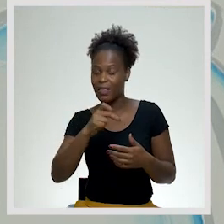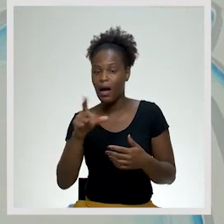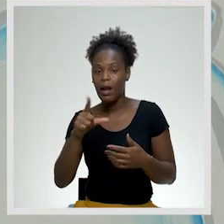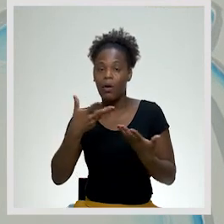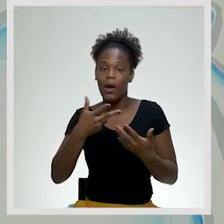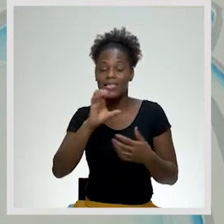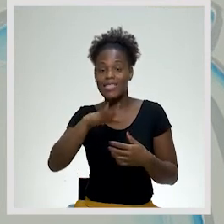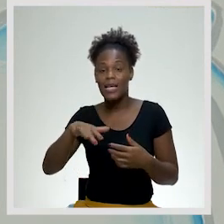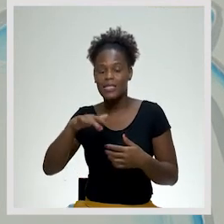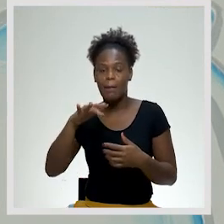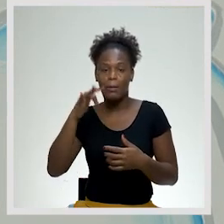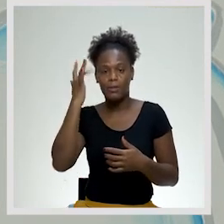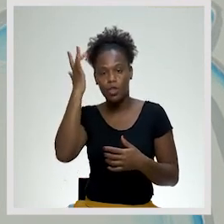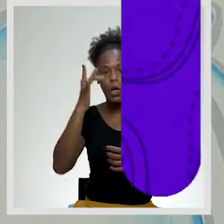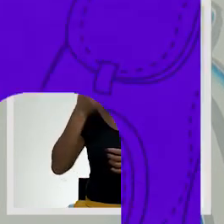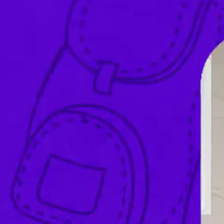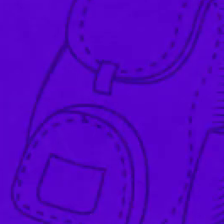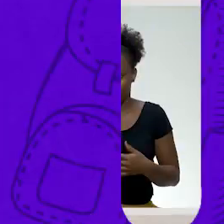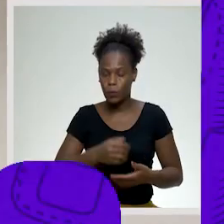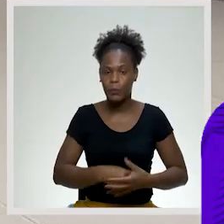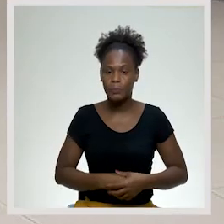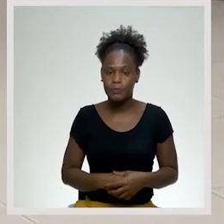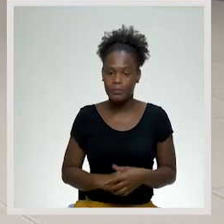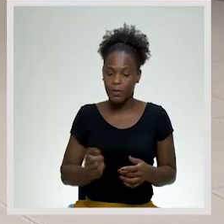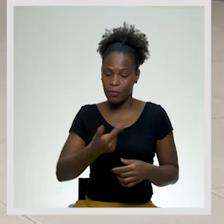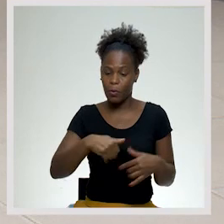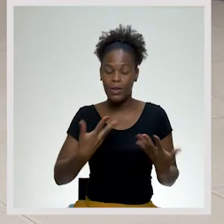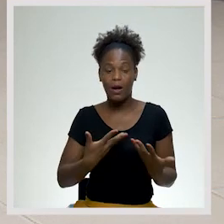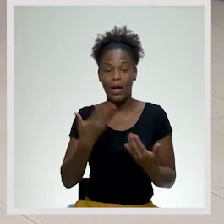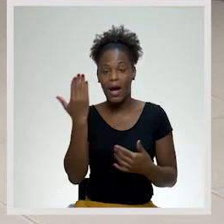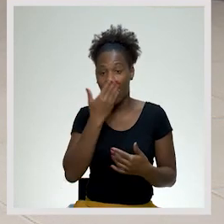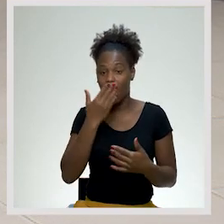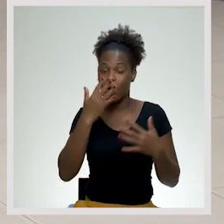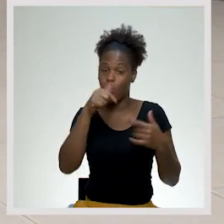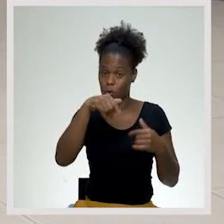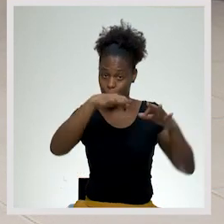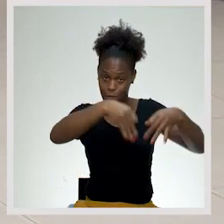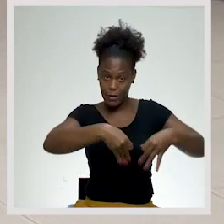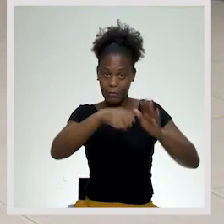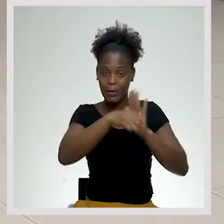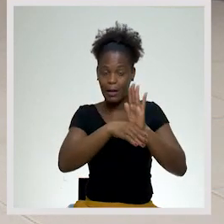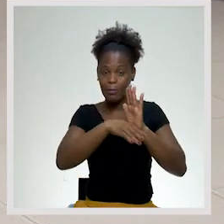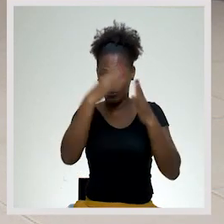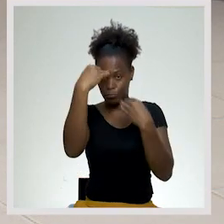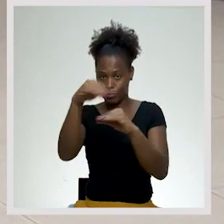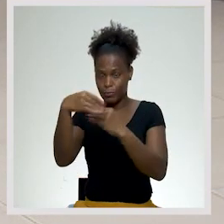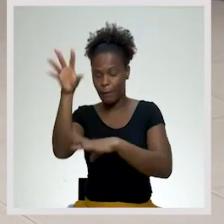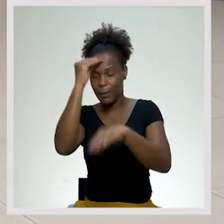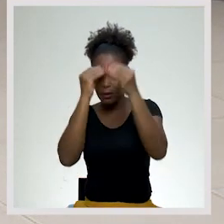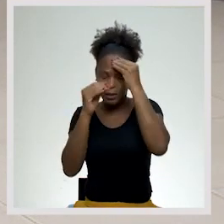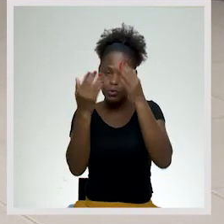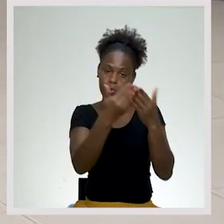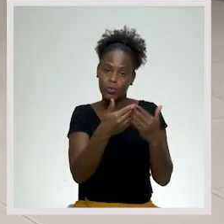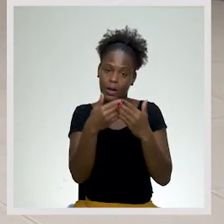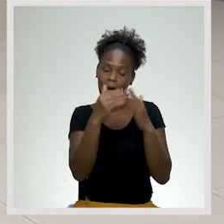caráter teórico-prático. Chegamos ao final da nossa aula de hoje do programa educativo Aprender e